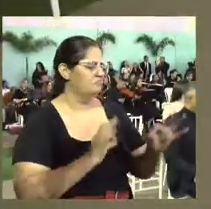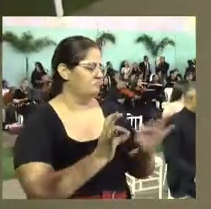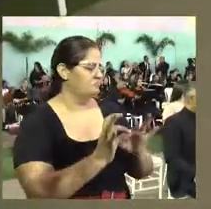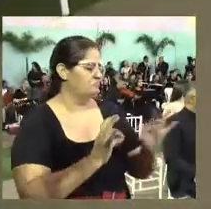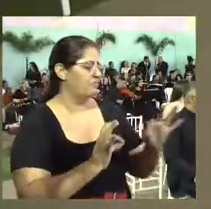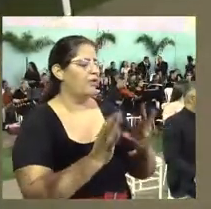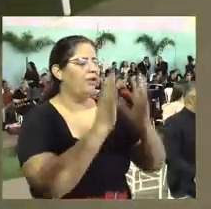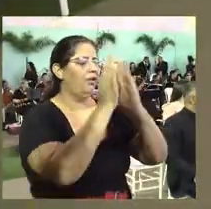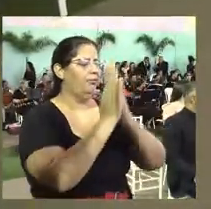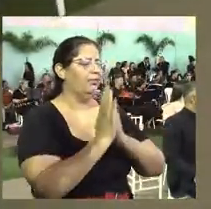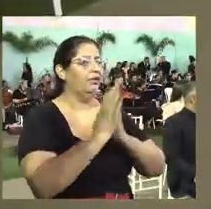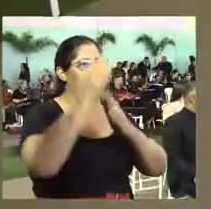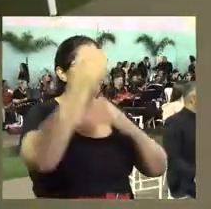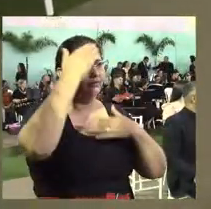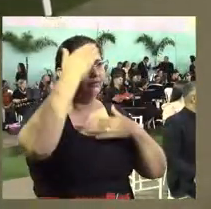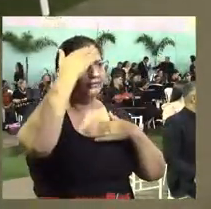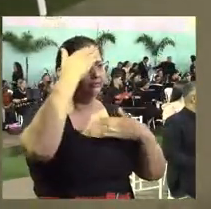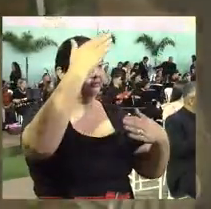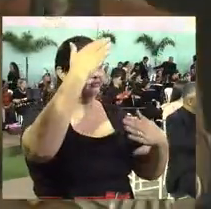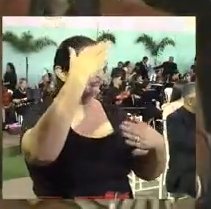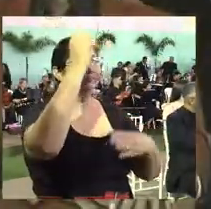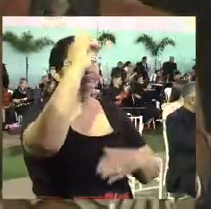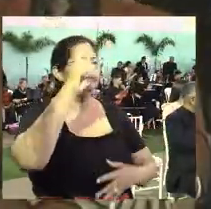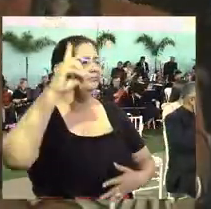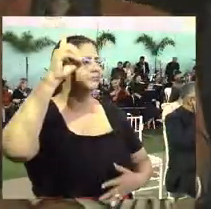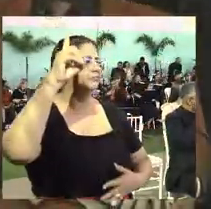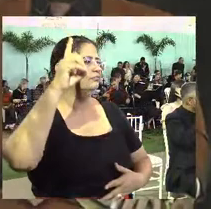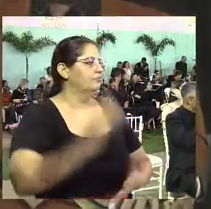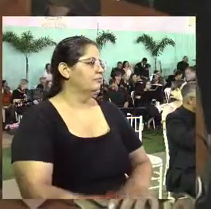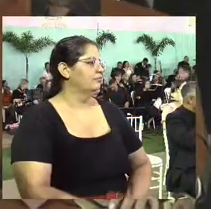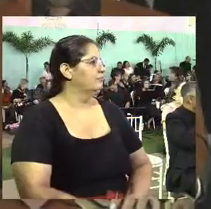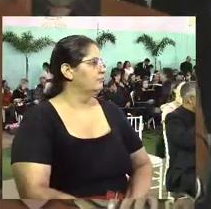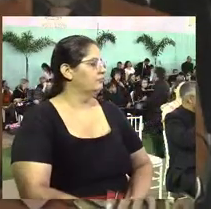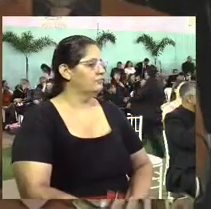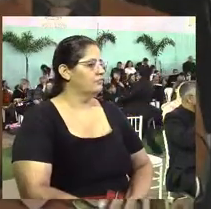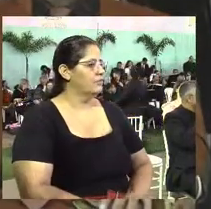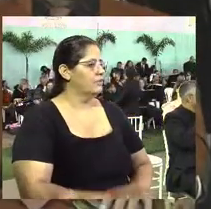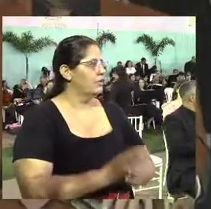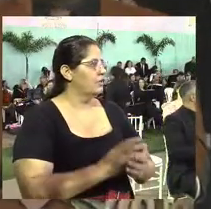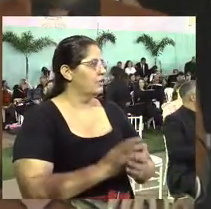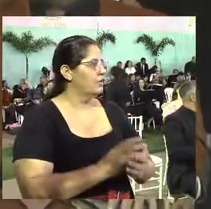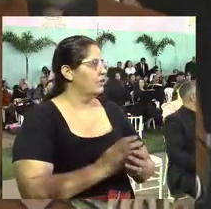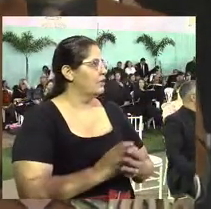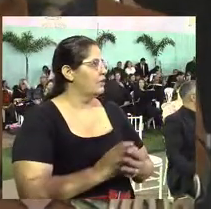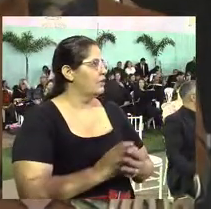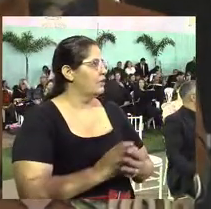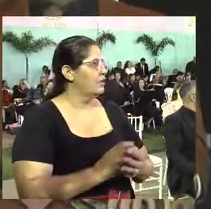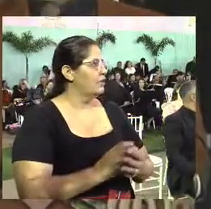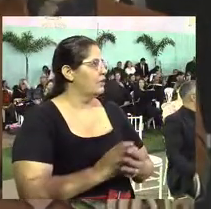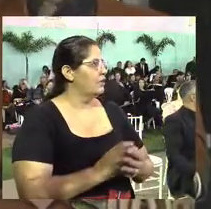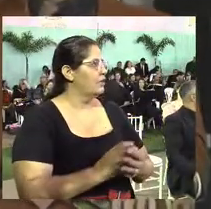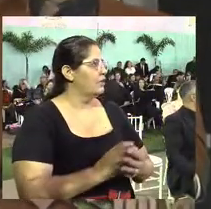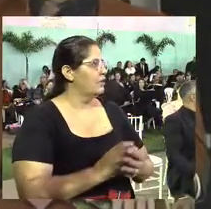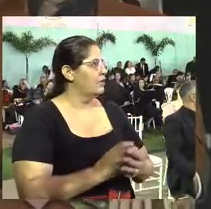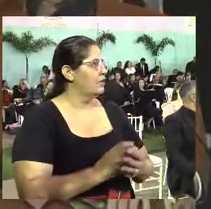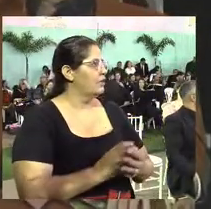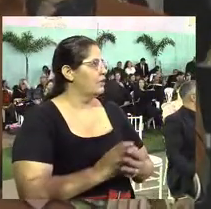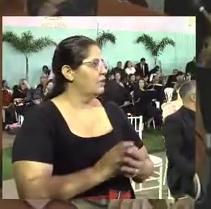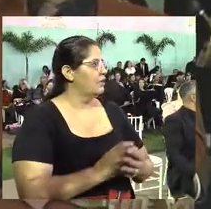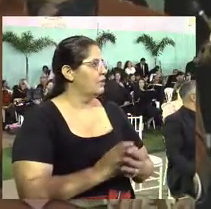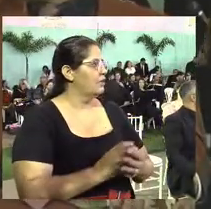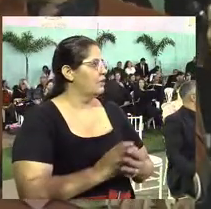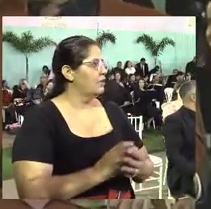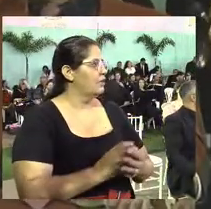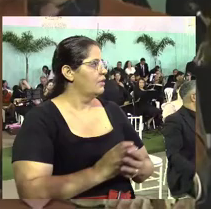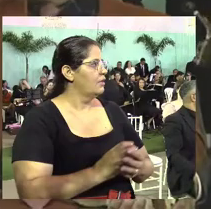amém graças a Deus nós vamos agora CD oportunidade para cantora netinha vem cá filha